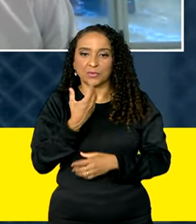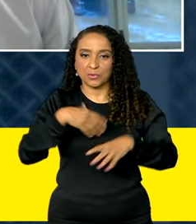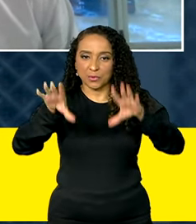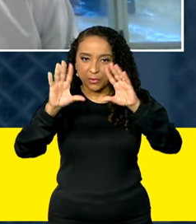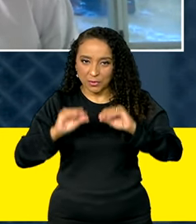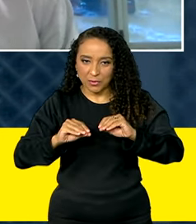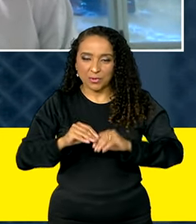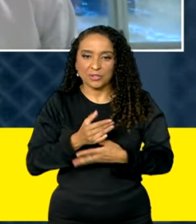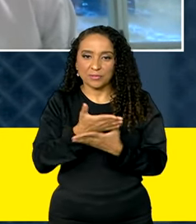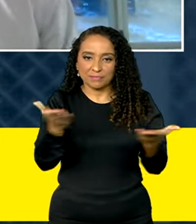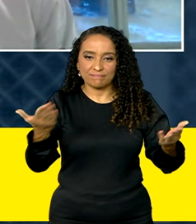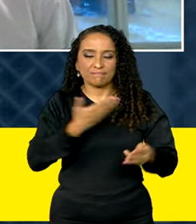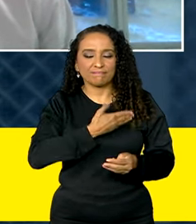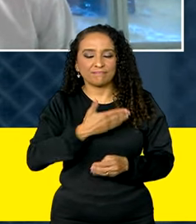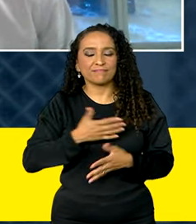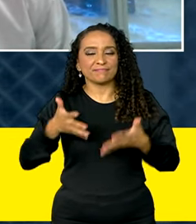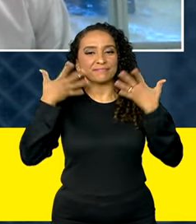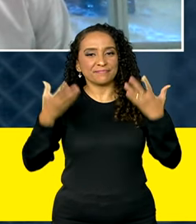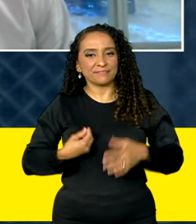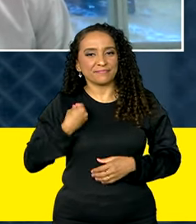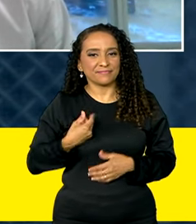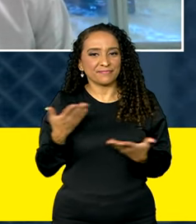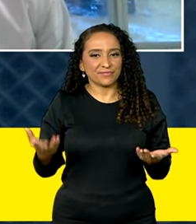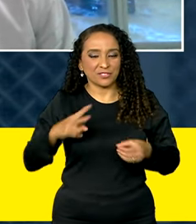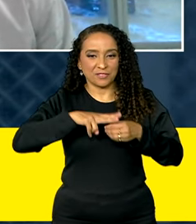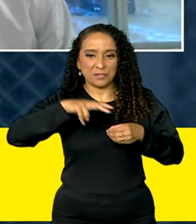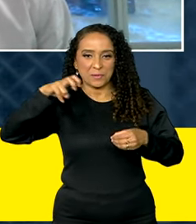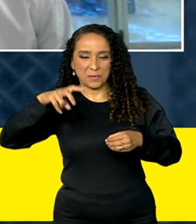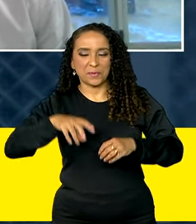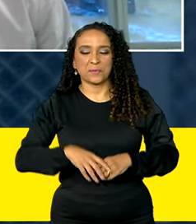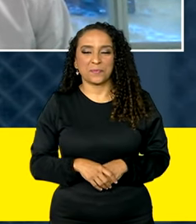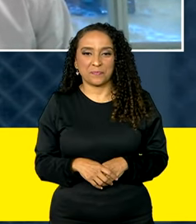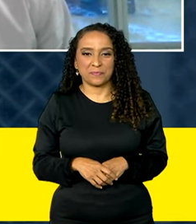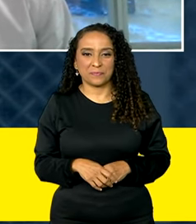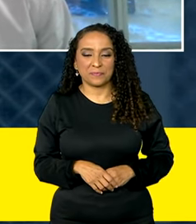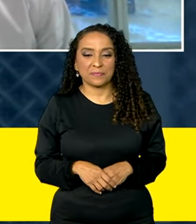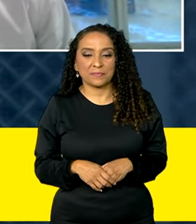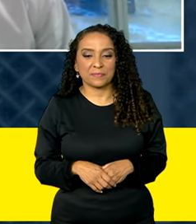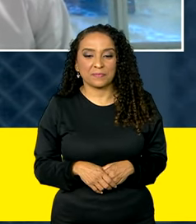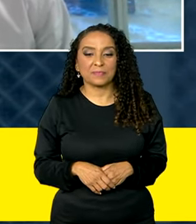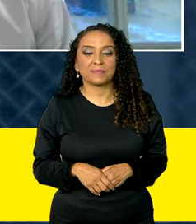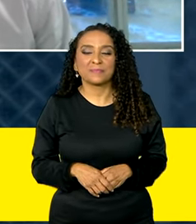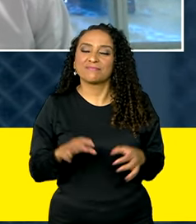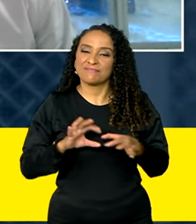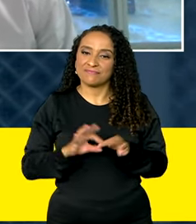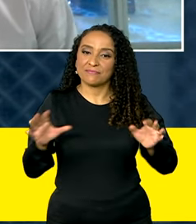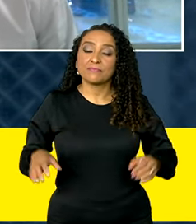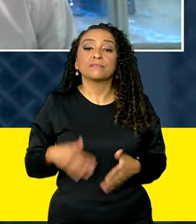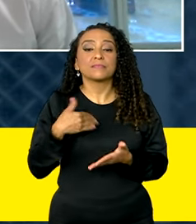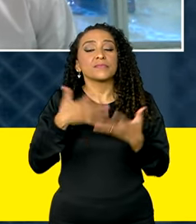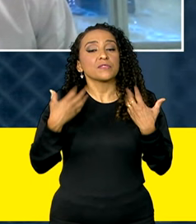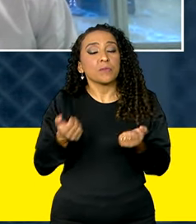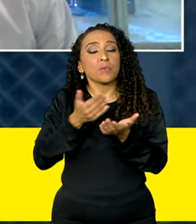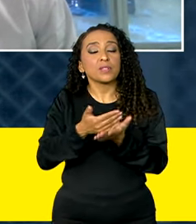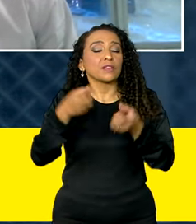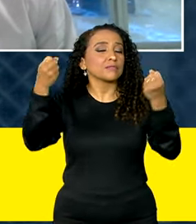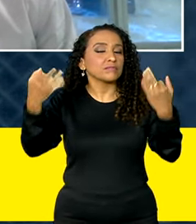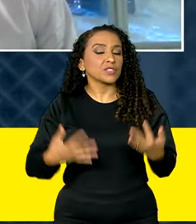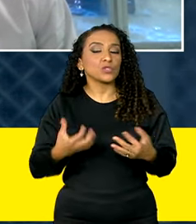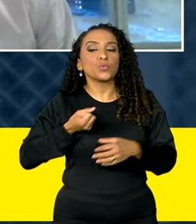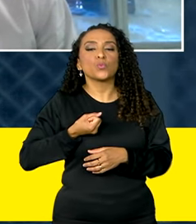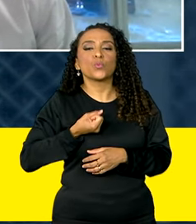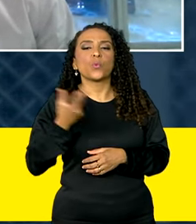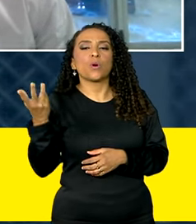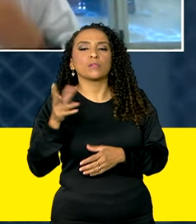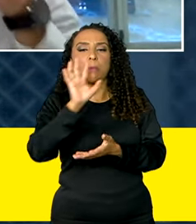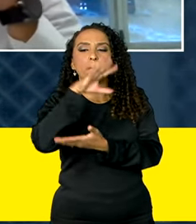Boa noite, amigos e amigas. Uma alegria estar aqui com a Voz do Brasil. À disposição de vocês. Secretário, vamos começar então falando dos números